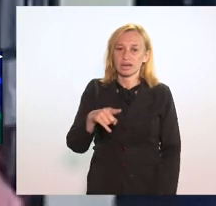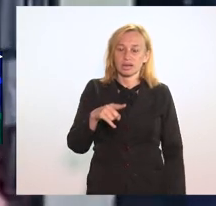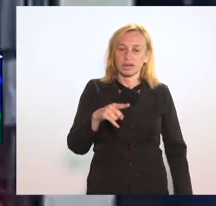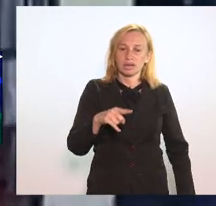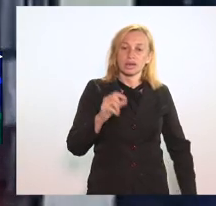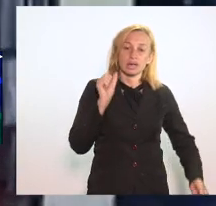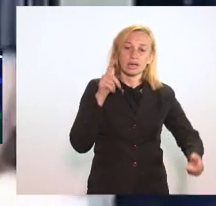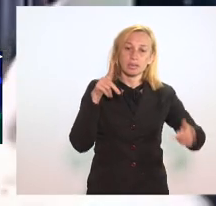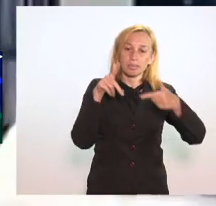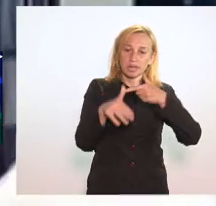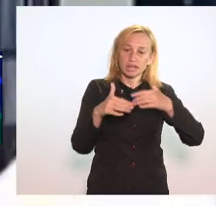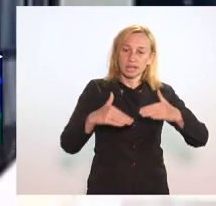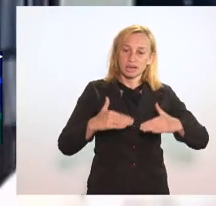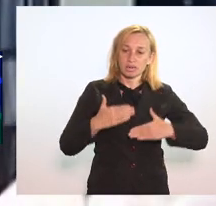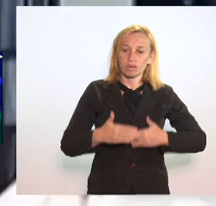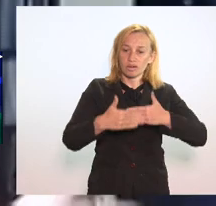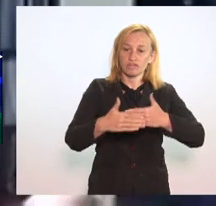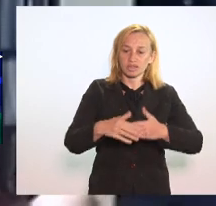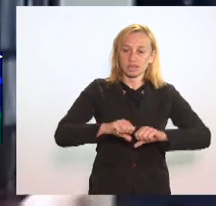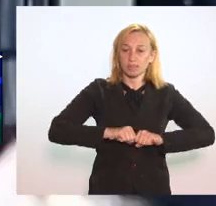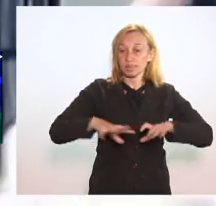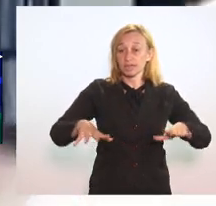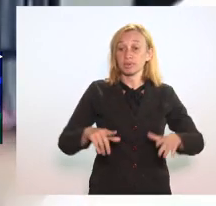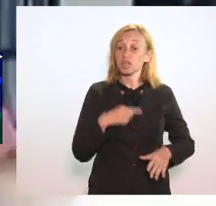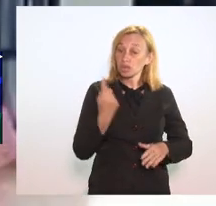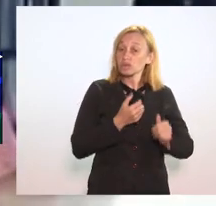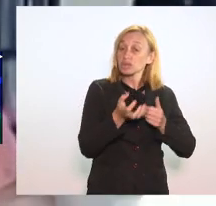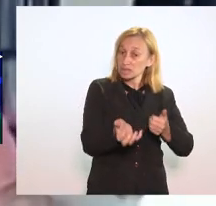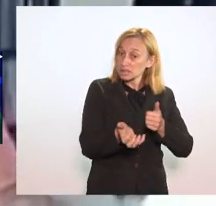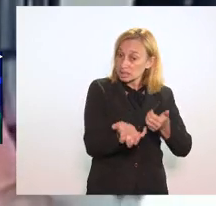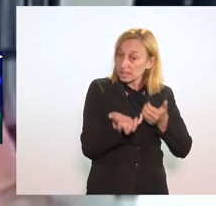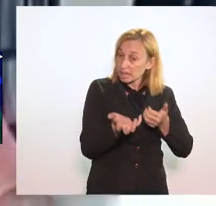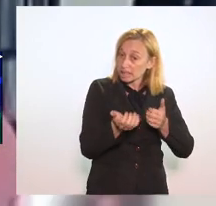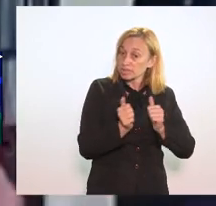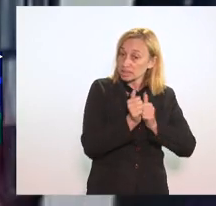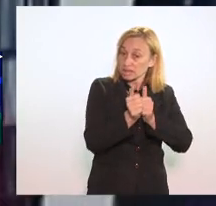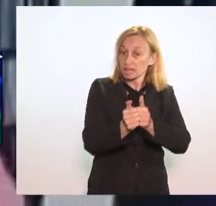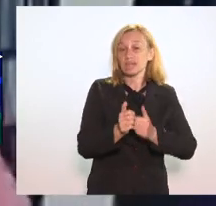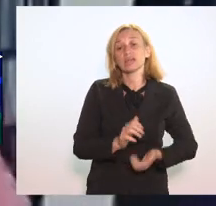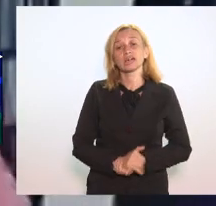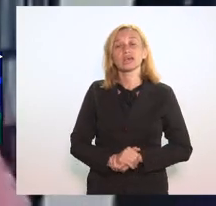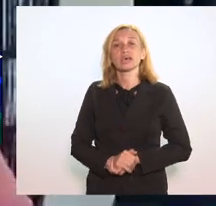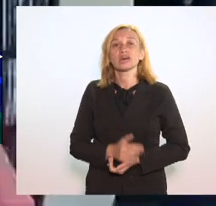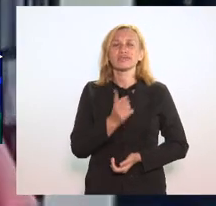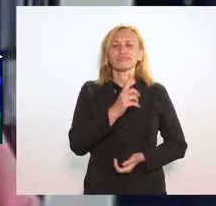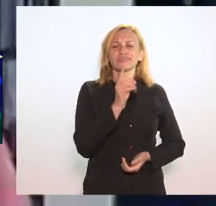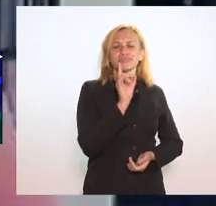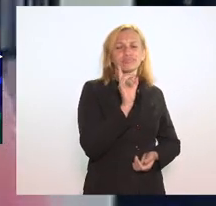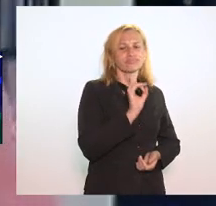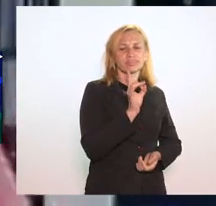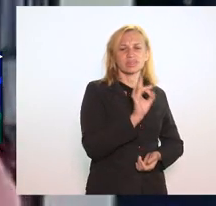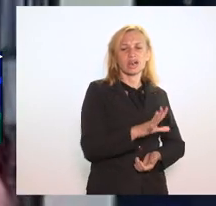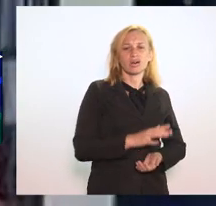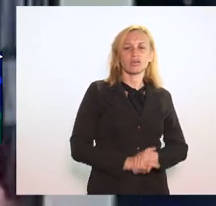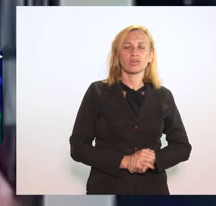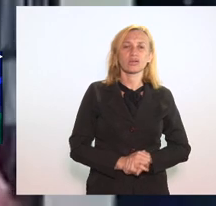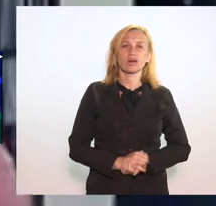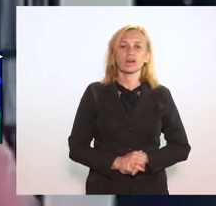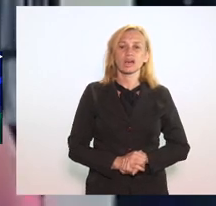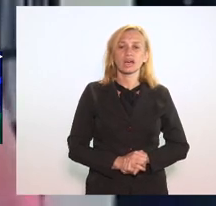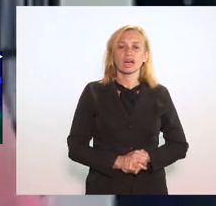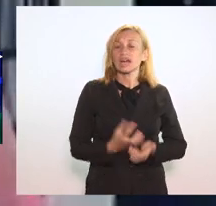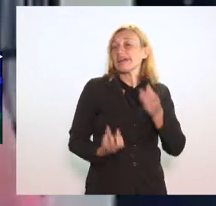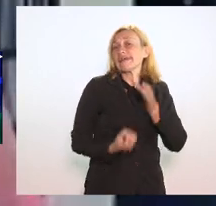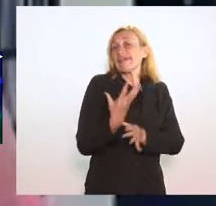pediu a voz para academia é isso que a gente teve a seguir este que a gente vai botar que não divergir não